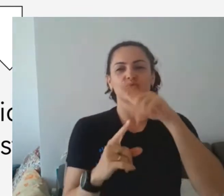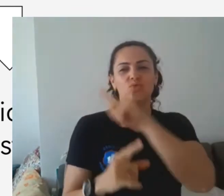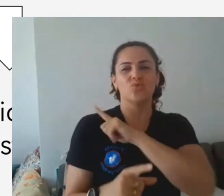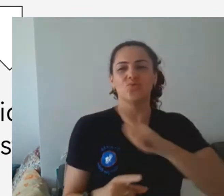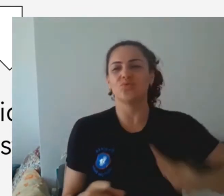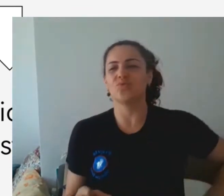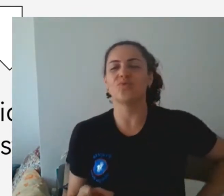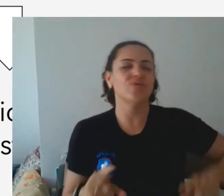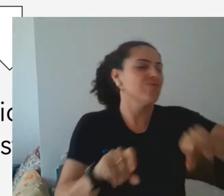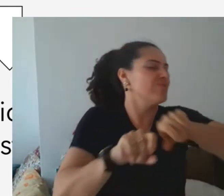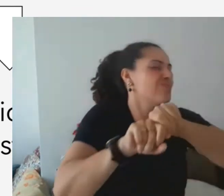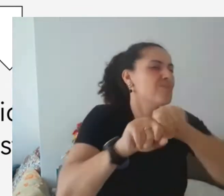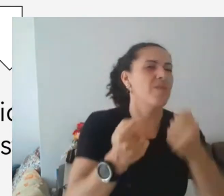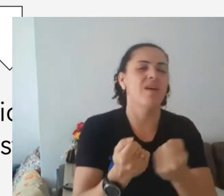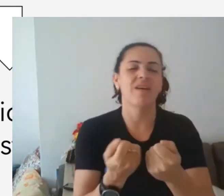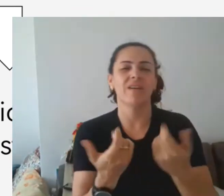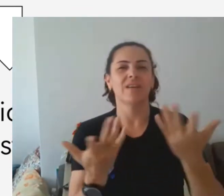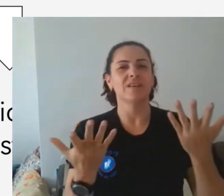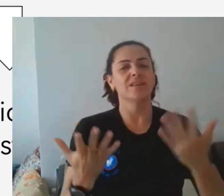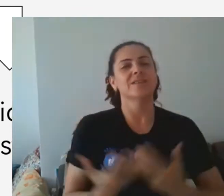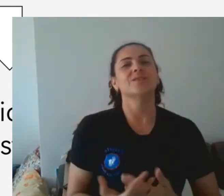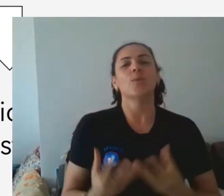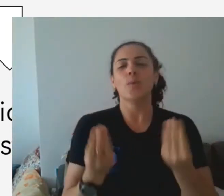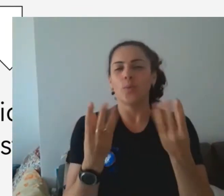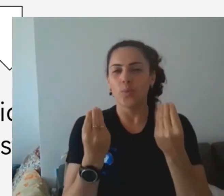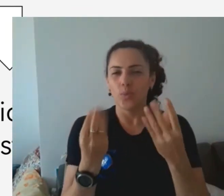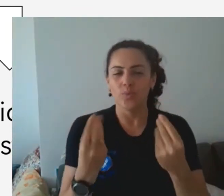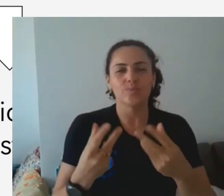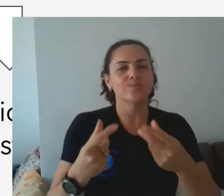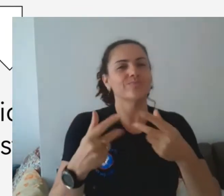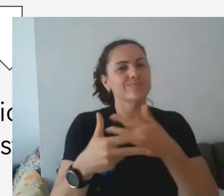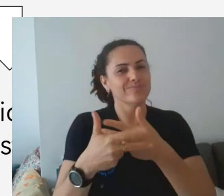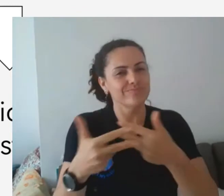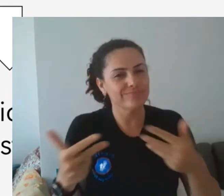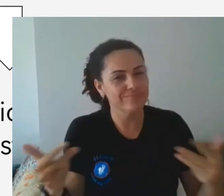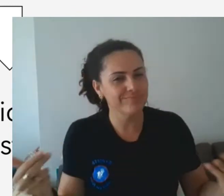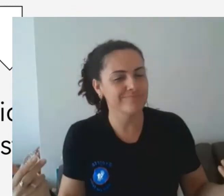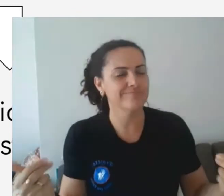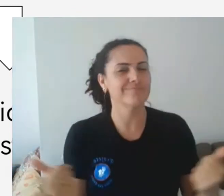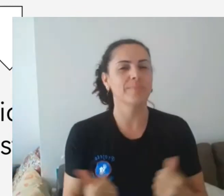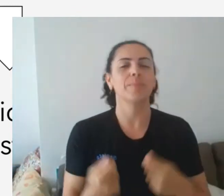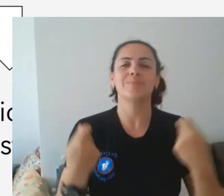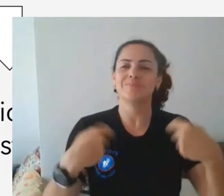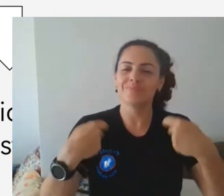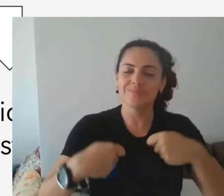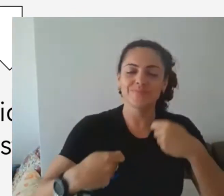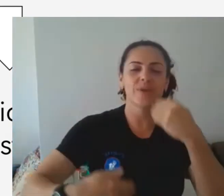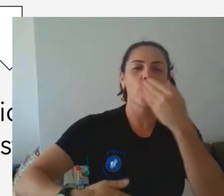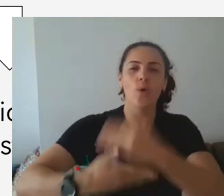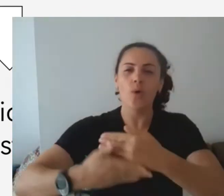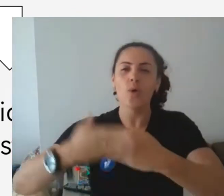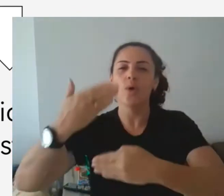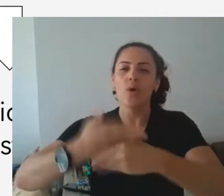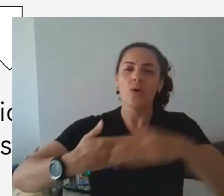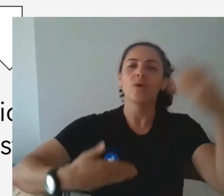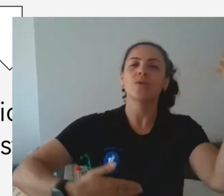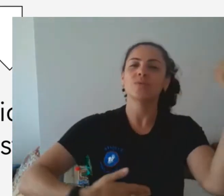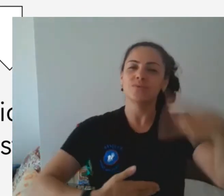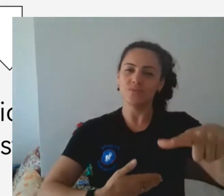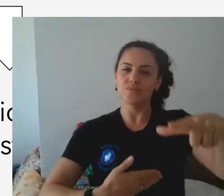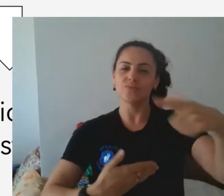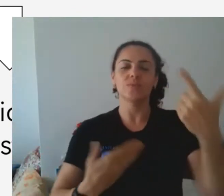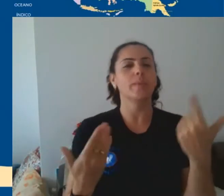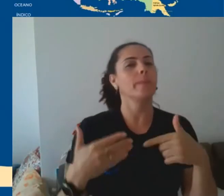governamentais. Então tudo isso aconteceu nesses territórios, precisando então uma reconstrução. Mas como a gente tem